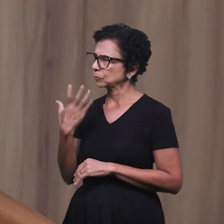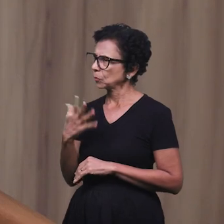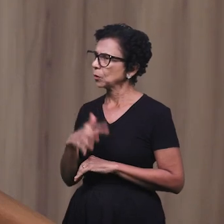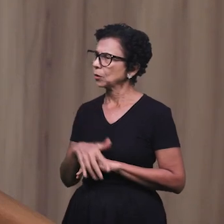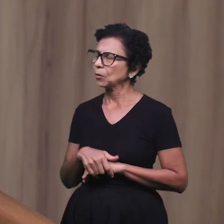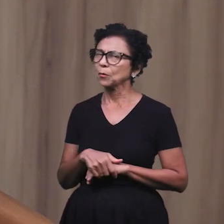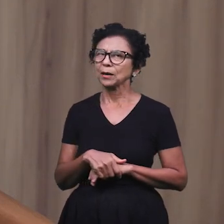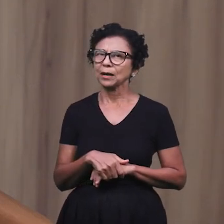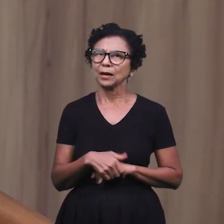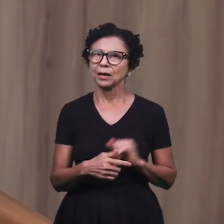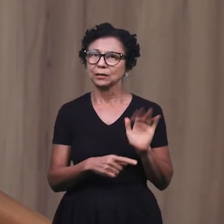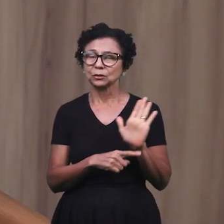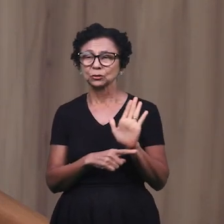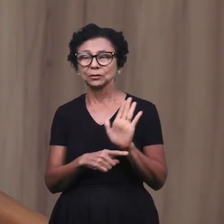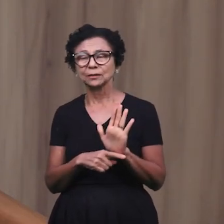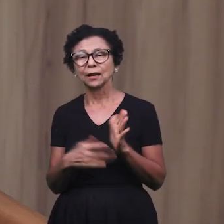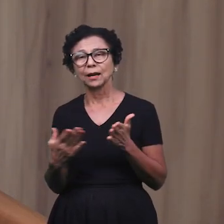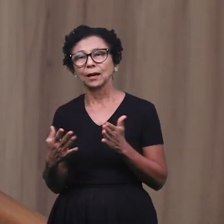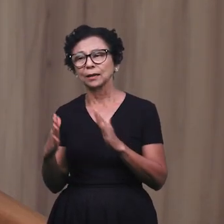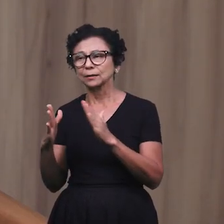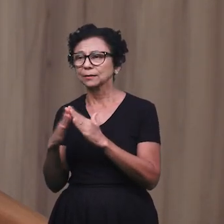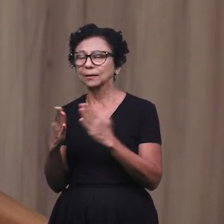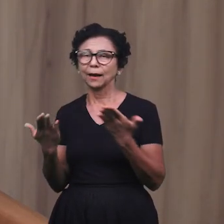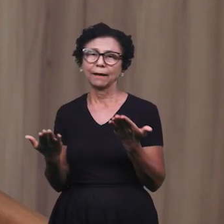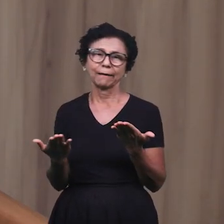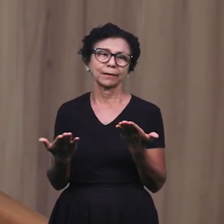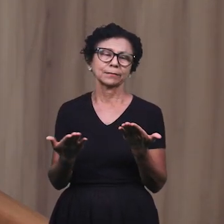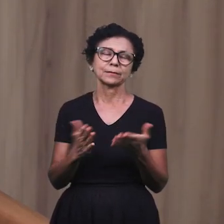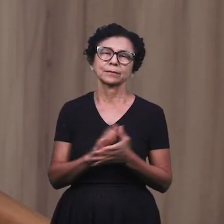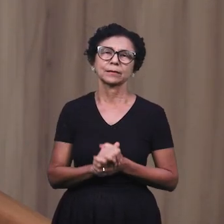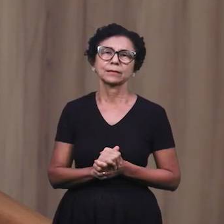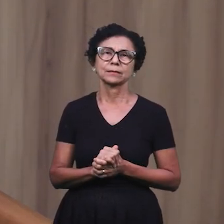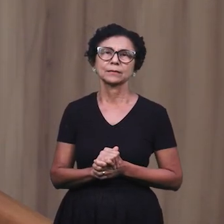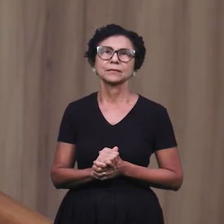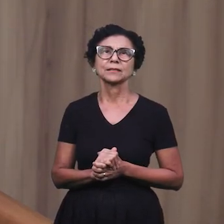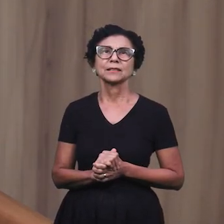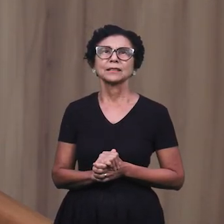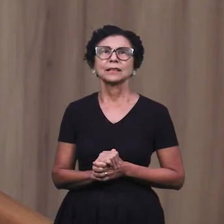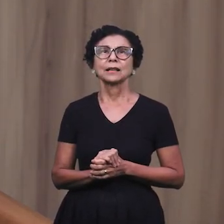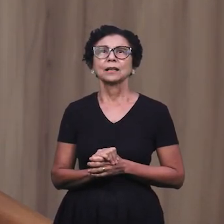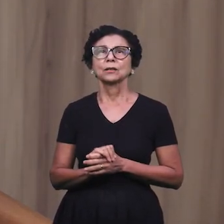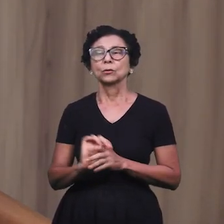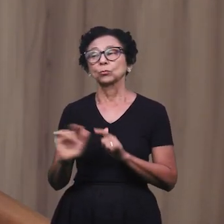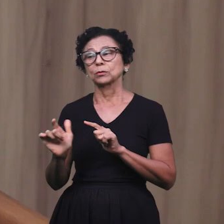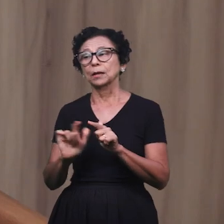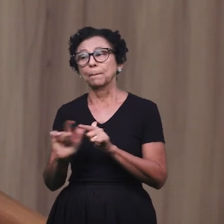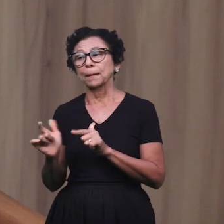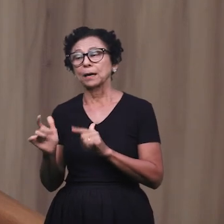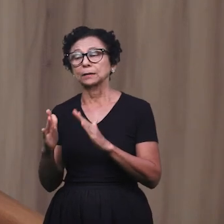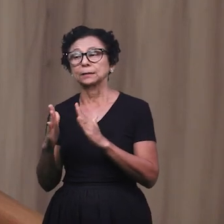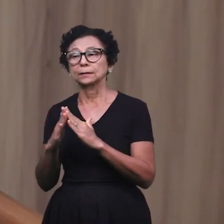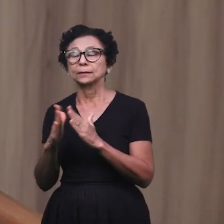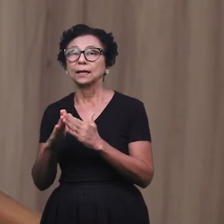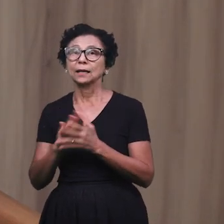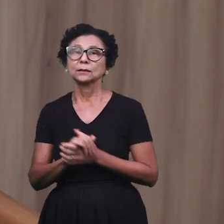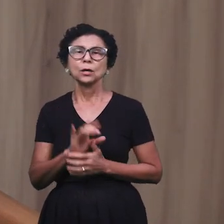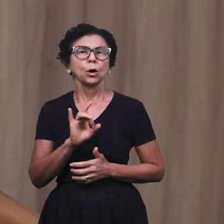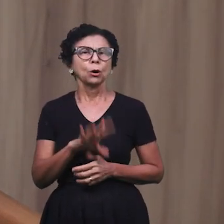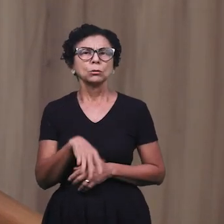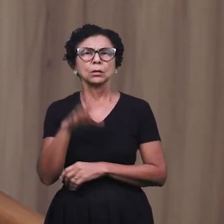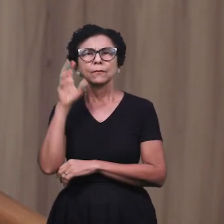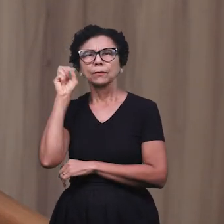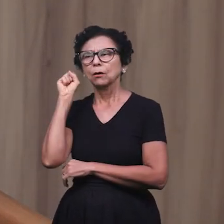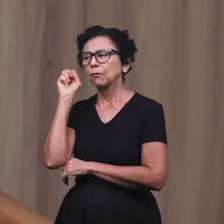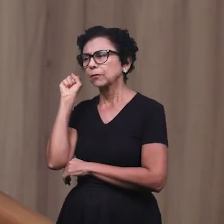precisa, auxiliar ele no dia a dia, em casa, numa tarefa de casa, estar ali mais presente, sendo um bom ouvinte, isso